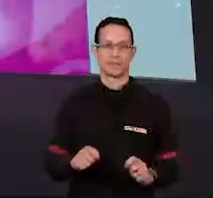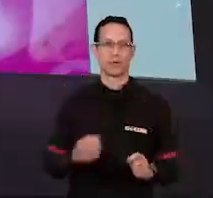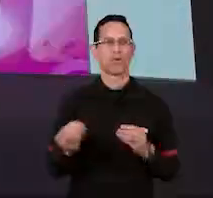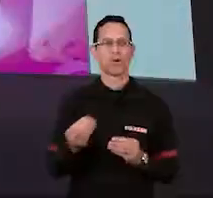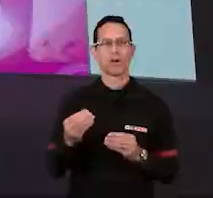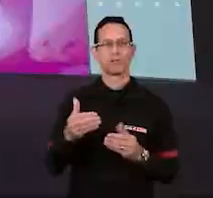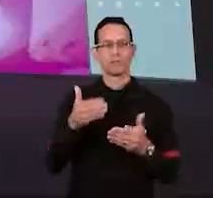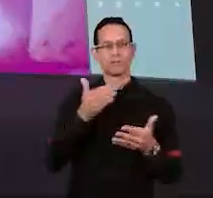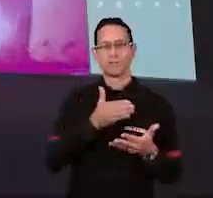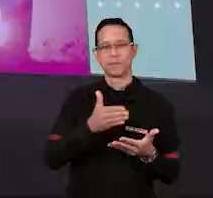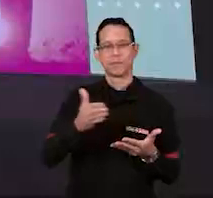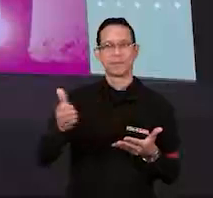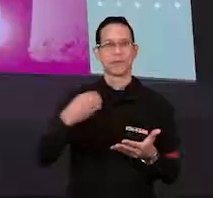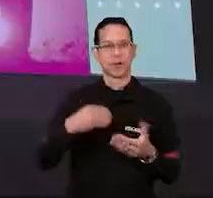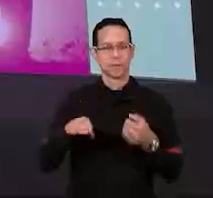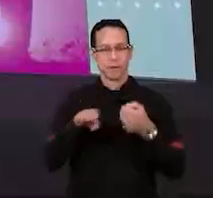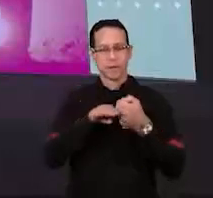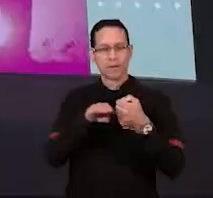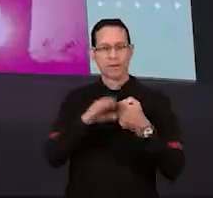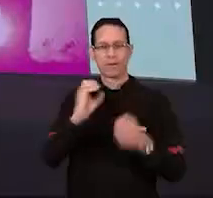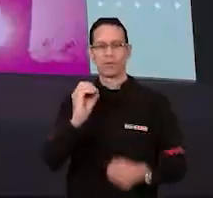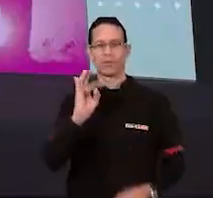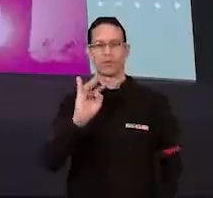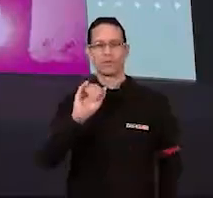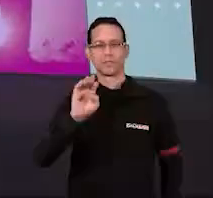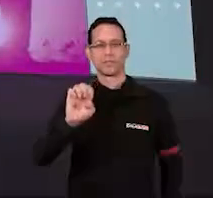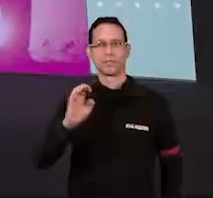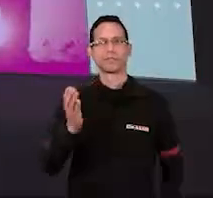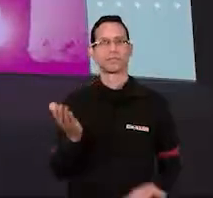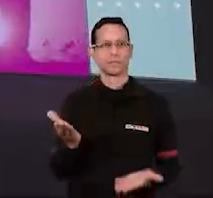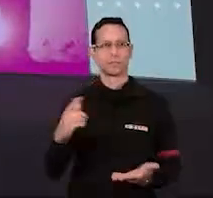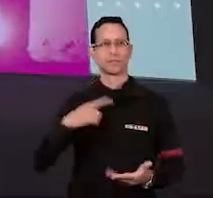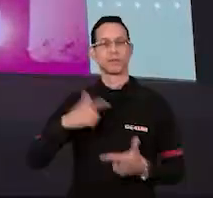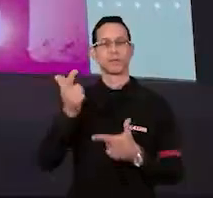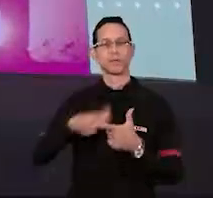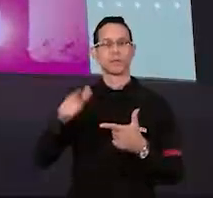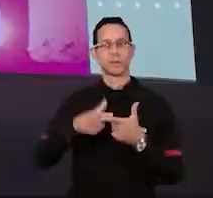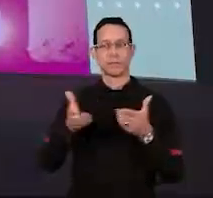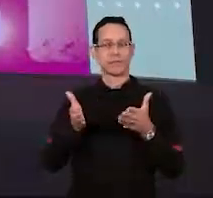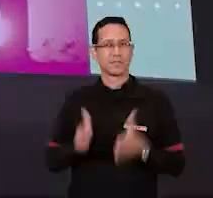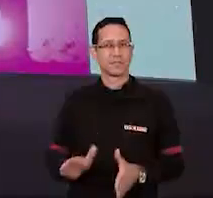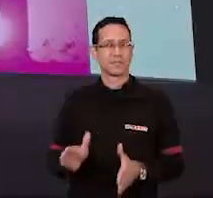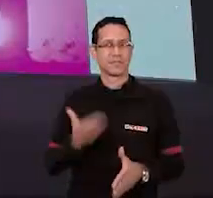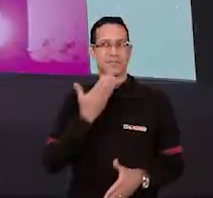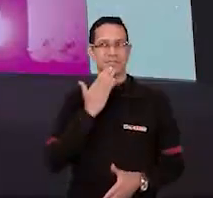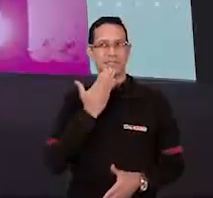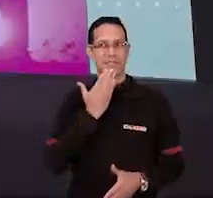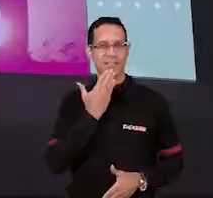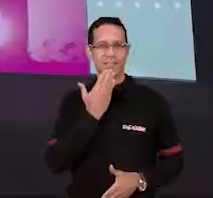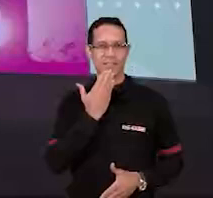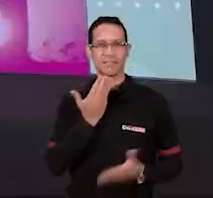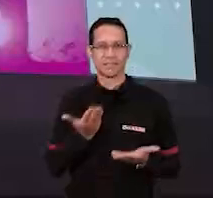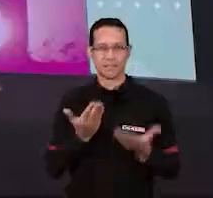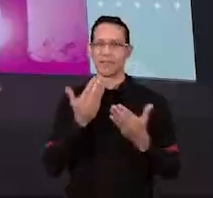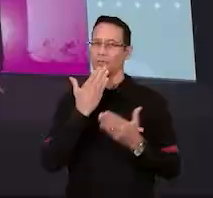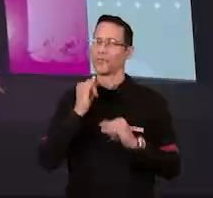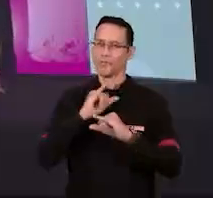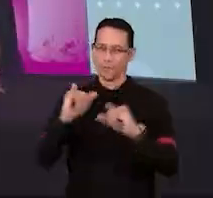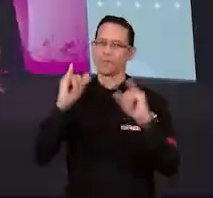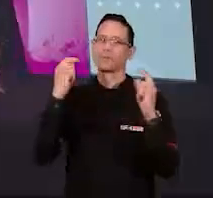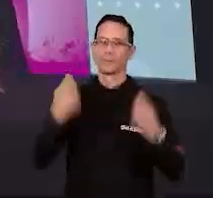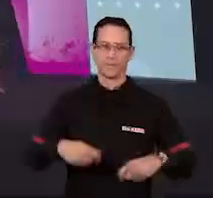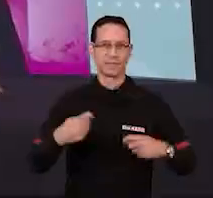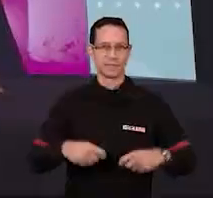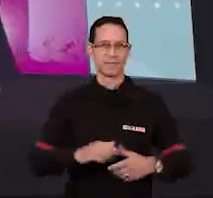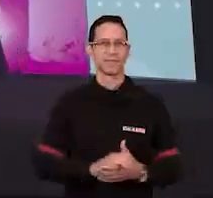caminho desse animal com essa otite média aí, se ele tem um problema de fábrica. Então, realmente, eu acho que a gente tem que falar. E é uma coisa